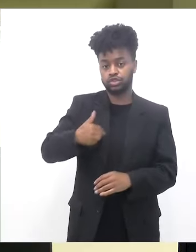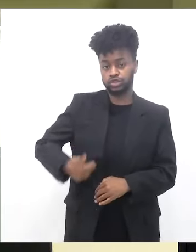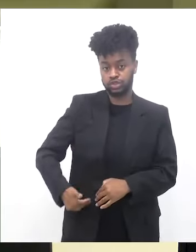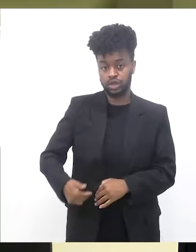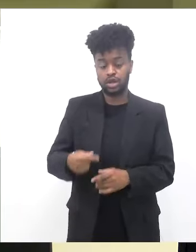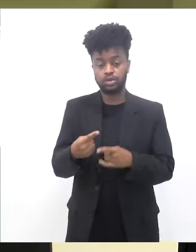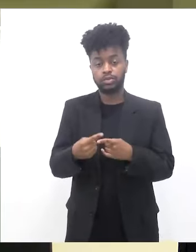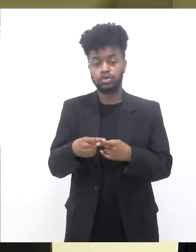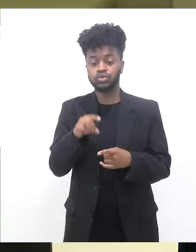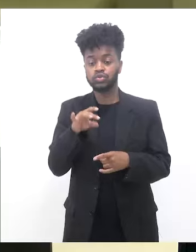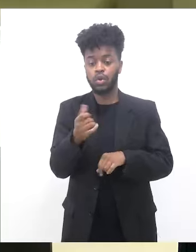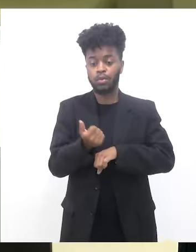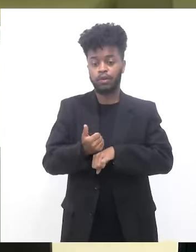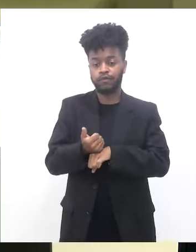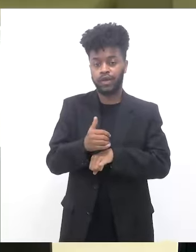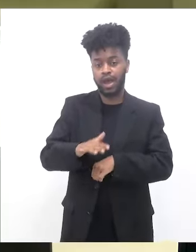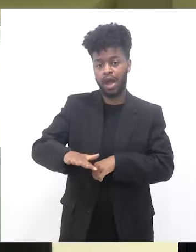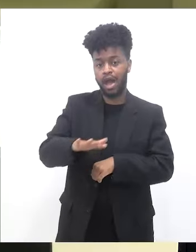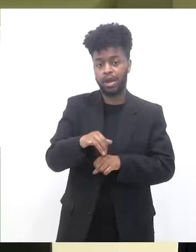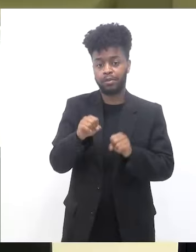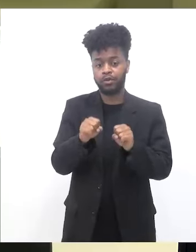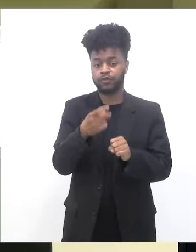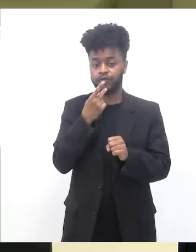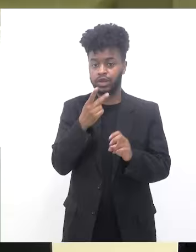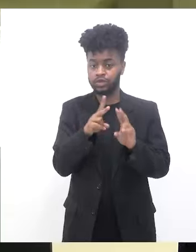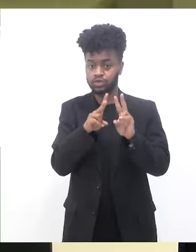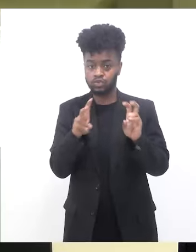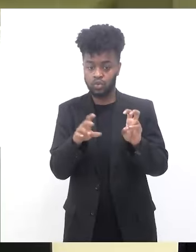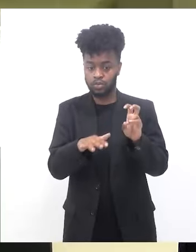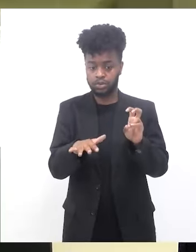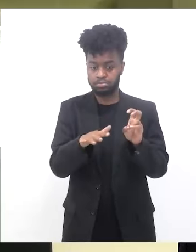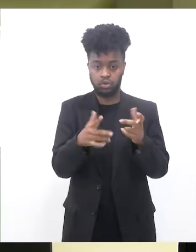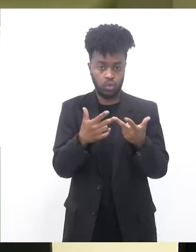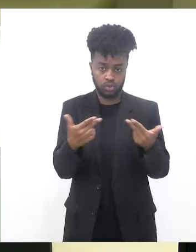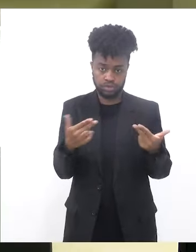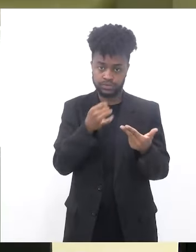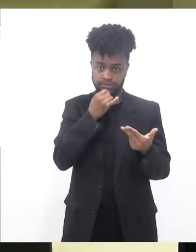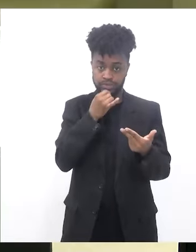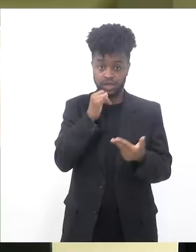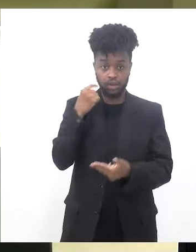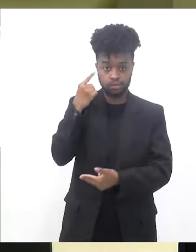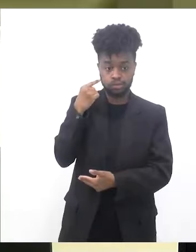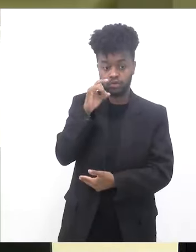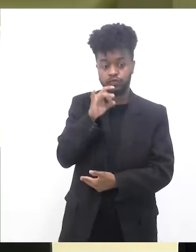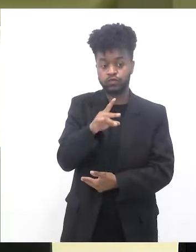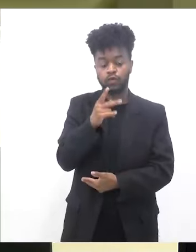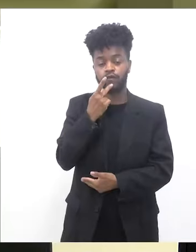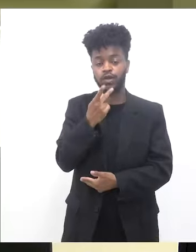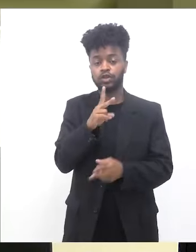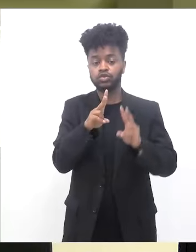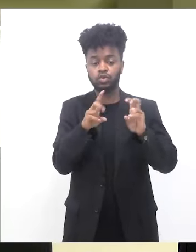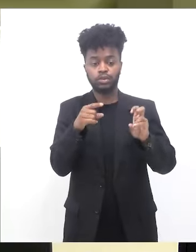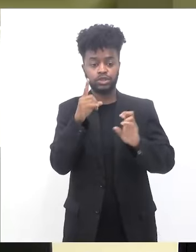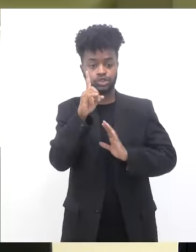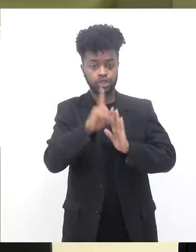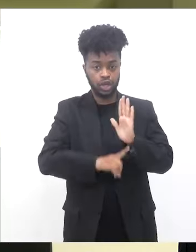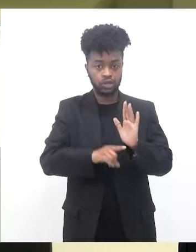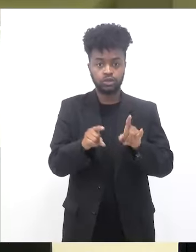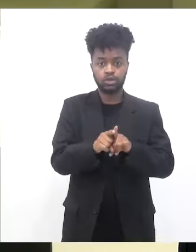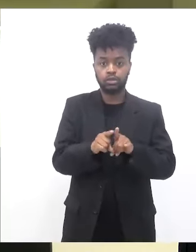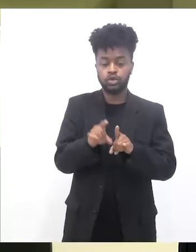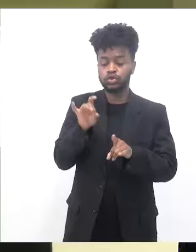China em que somente profissionais da área possam falar sobre o tema? Por exemplo, só advogado vai falar sobre